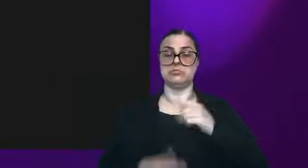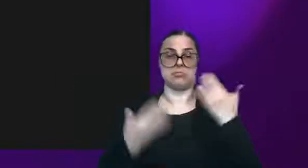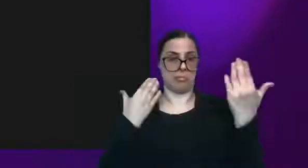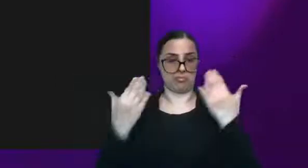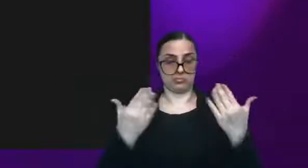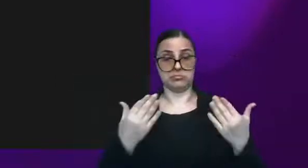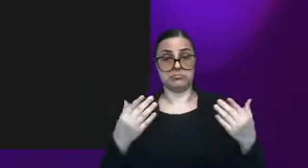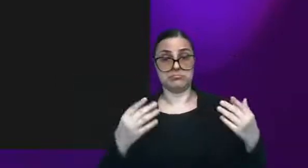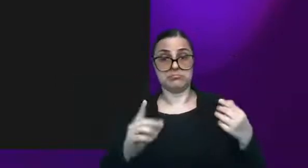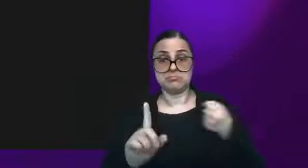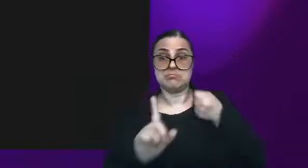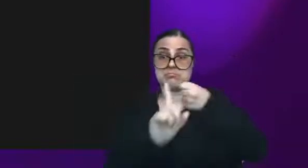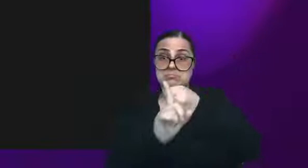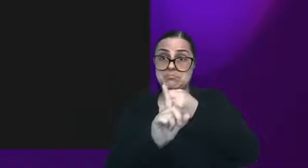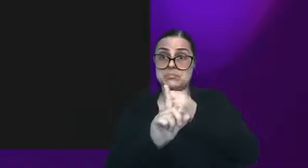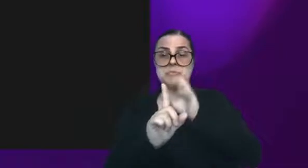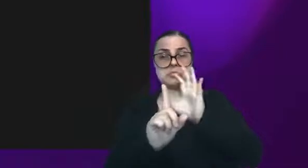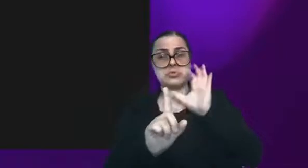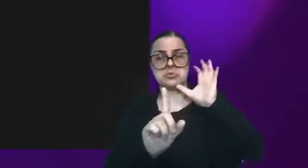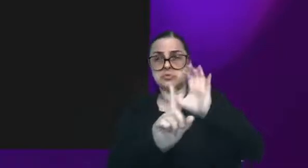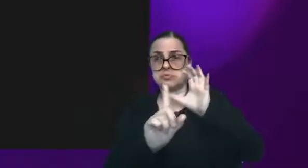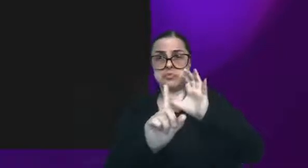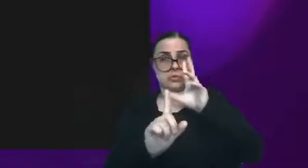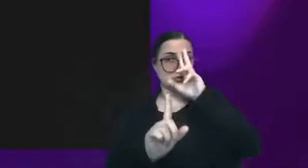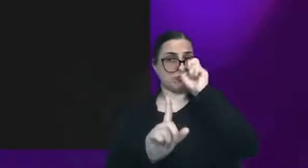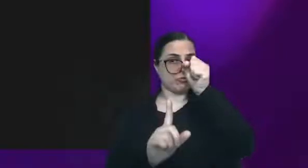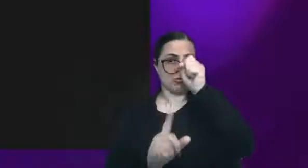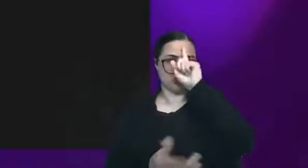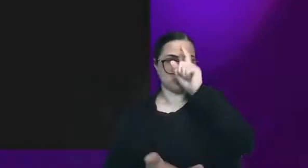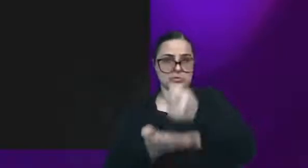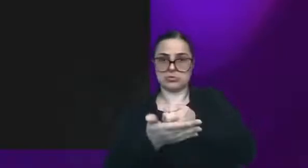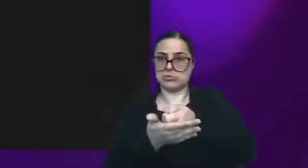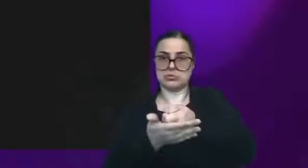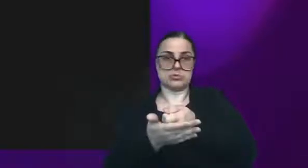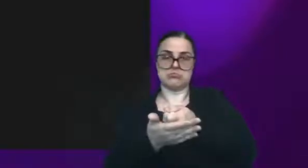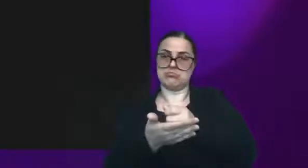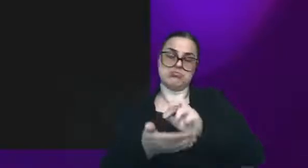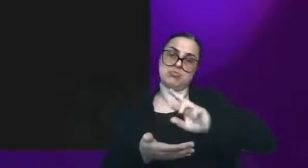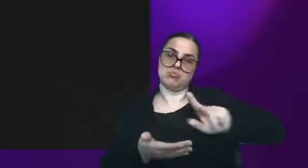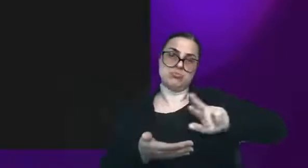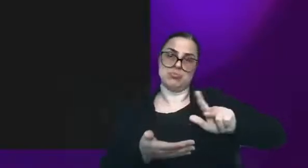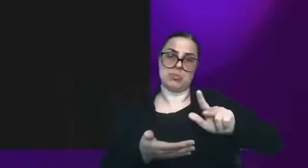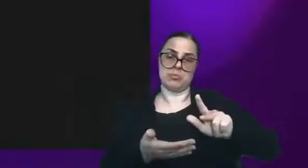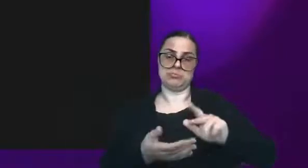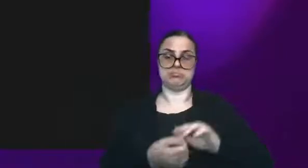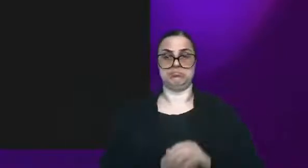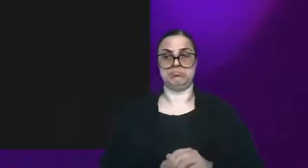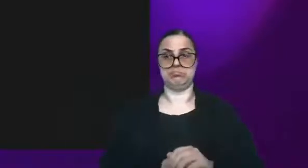influência decisiva na indicação para transplante.